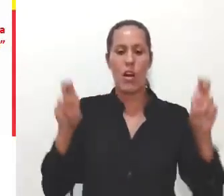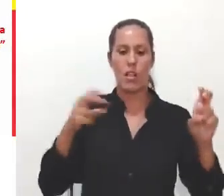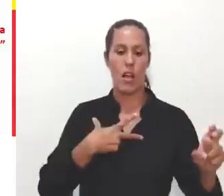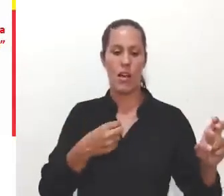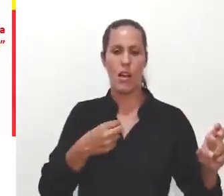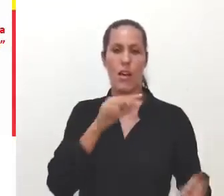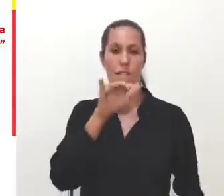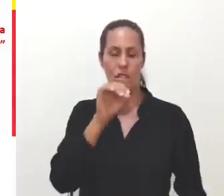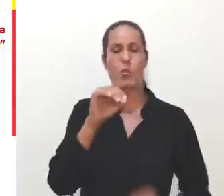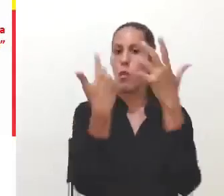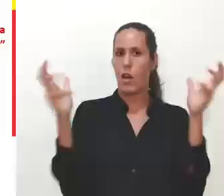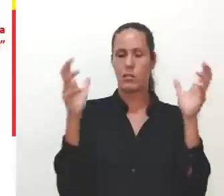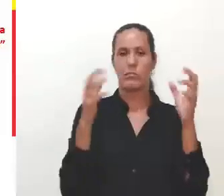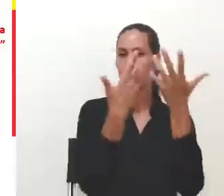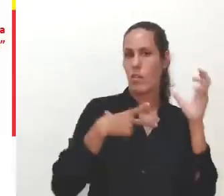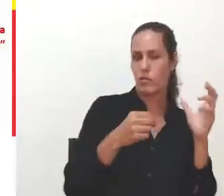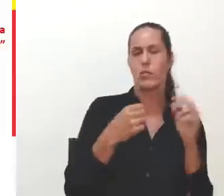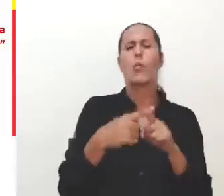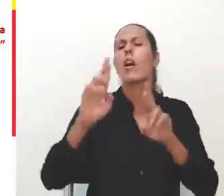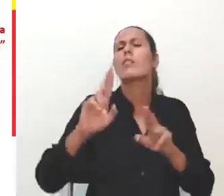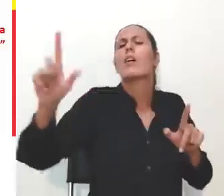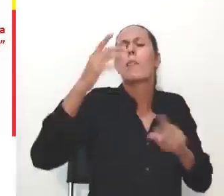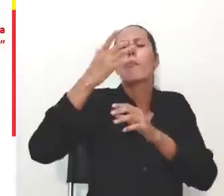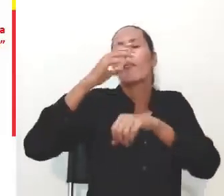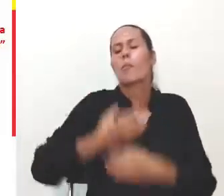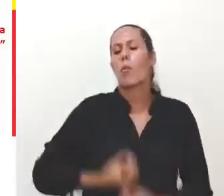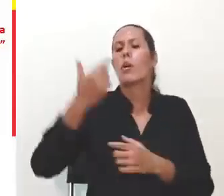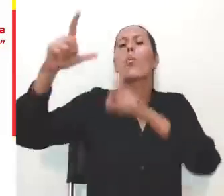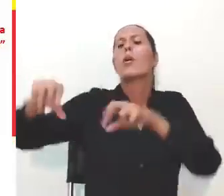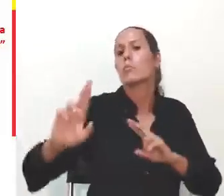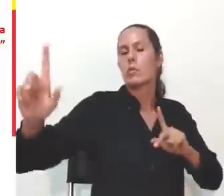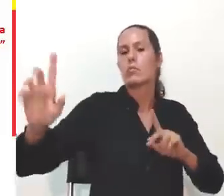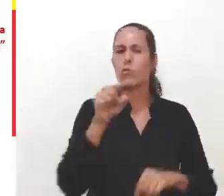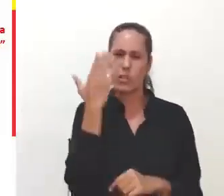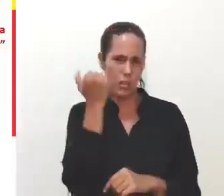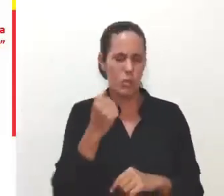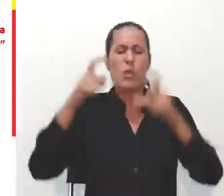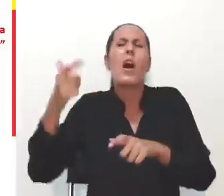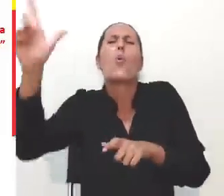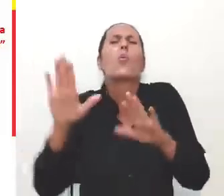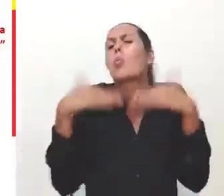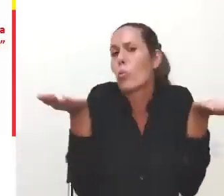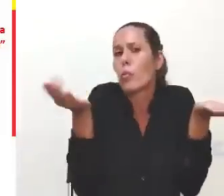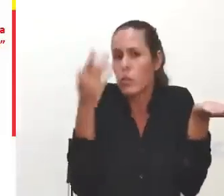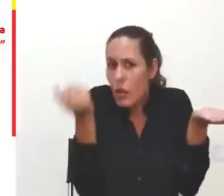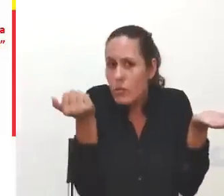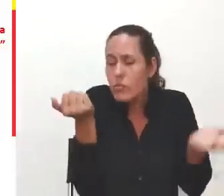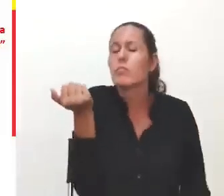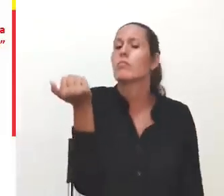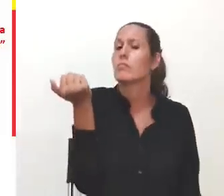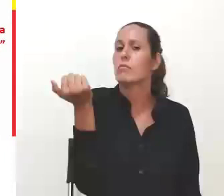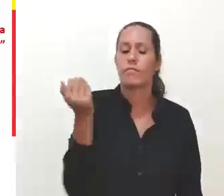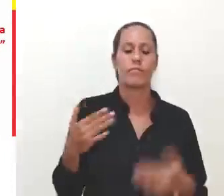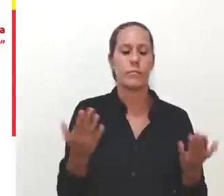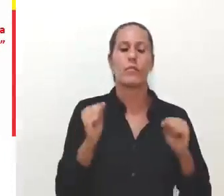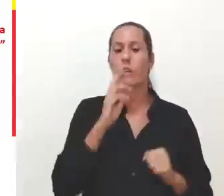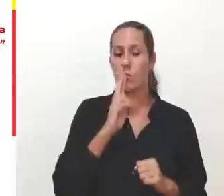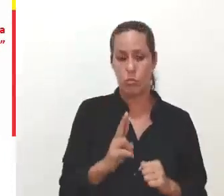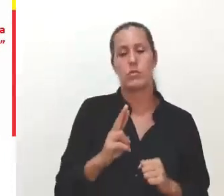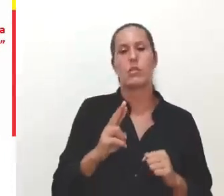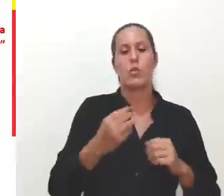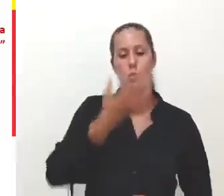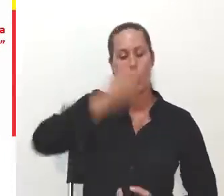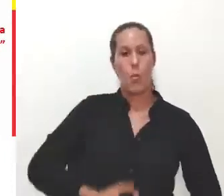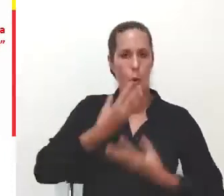em seu poema, afirma que é fio das matas e, por isso, diferente de outro poeta de outro lugar. Você sabe que outro lugar pode